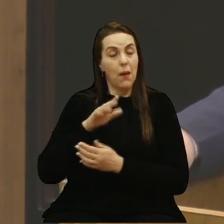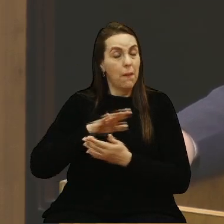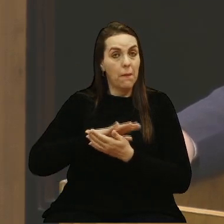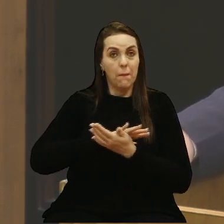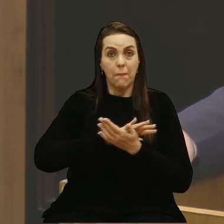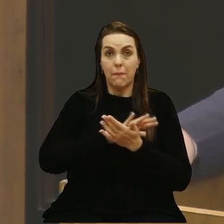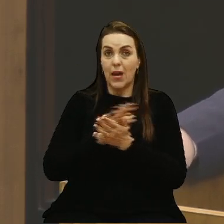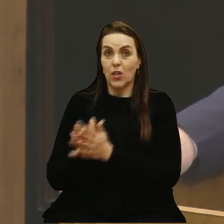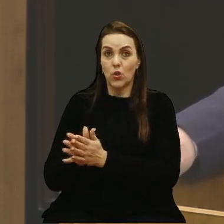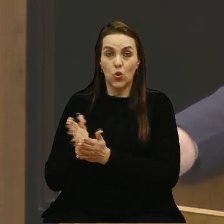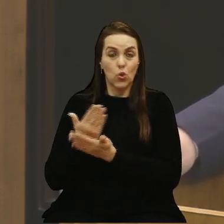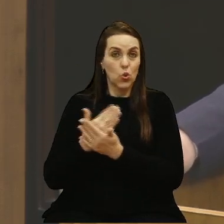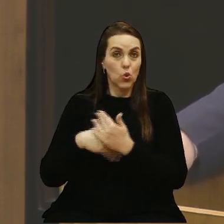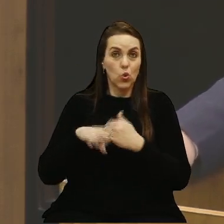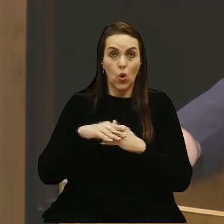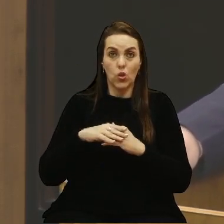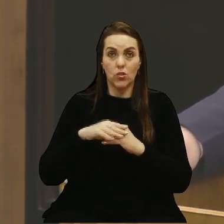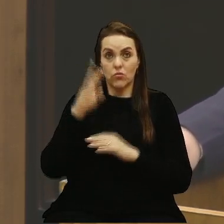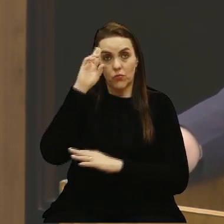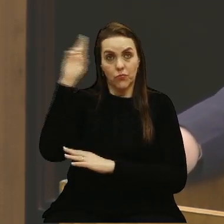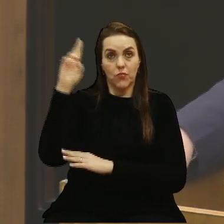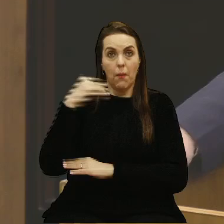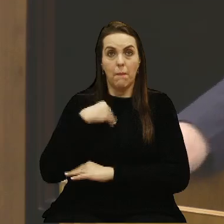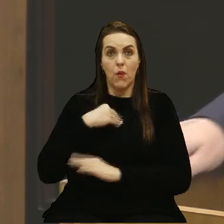do meu partido.